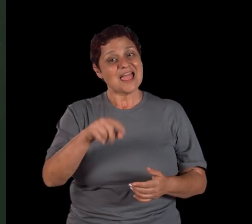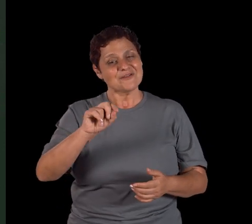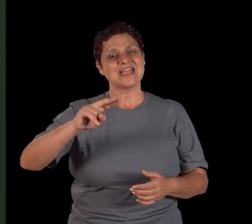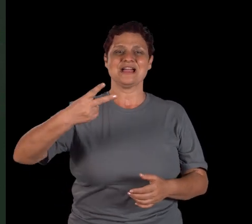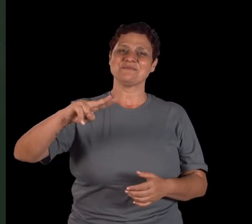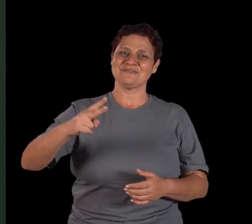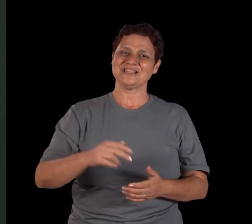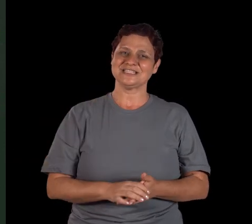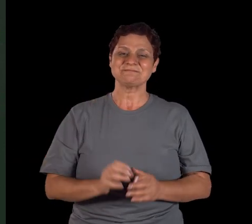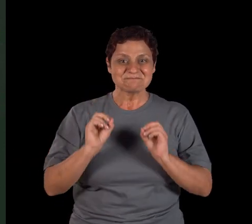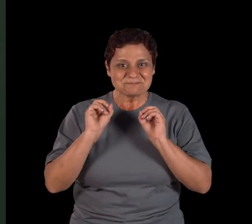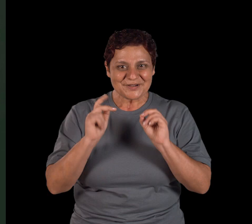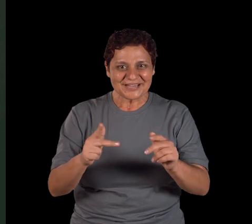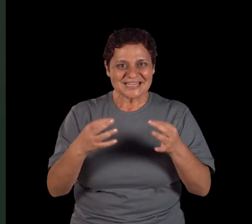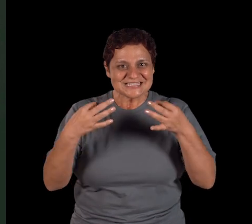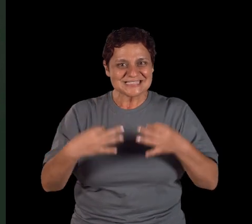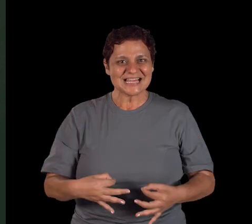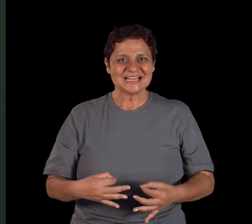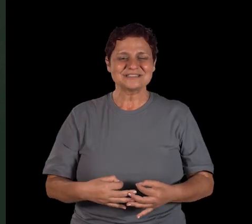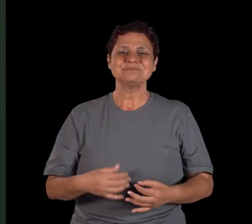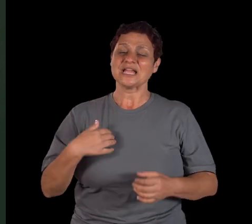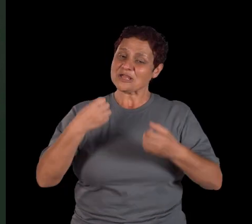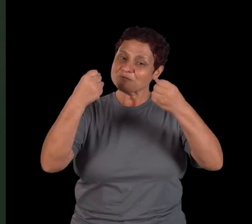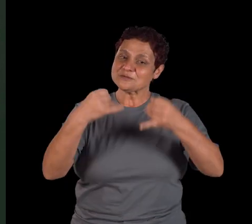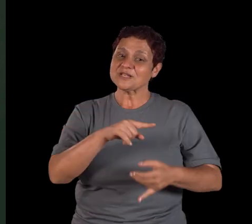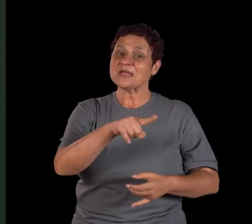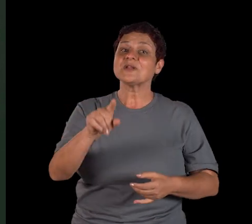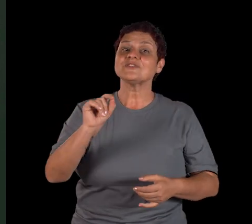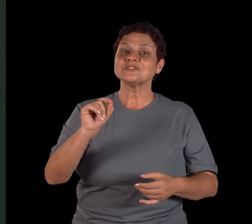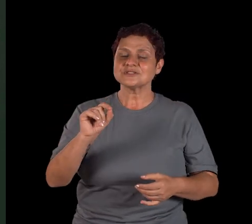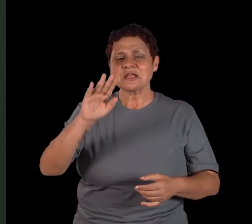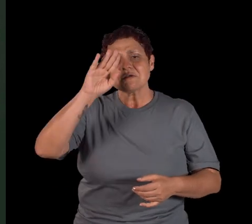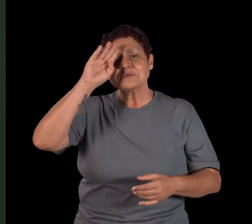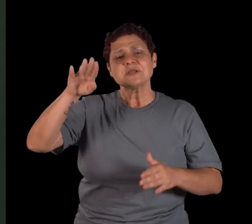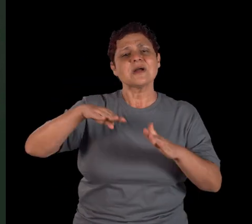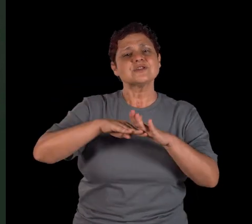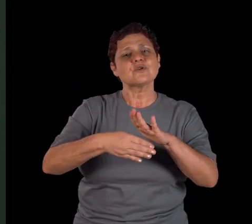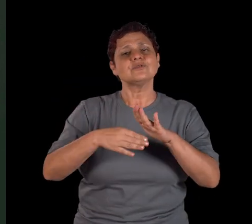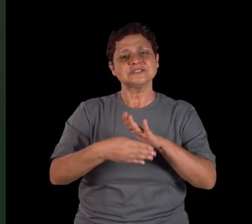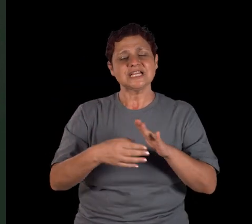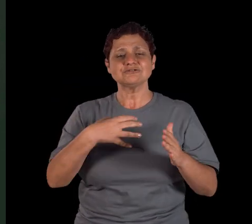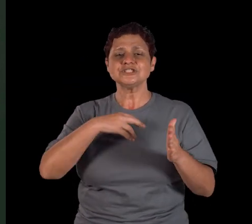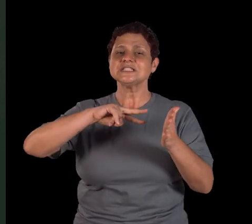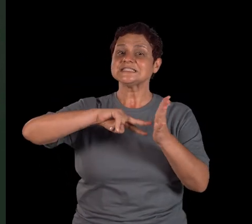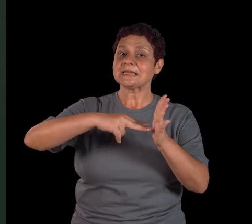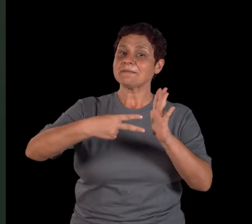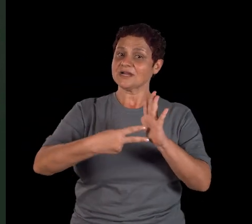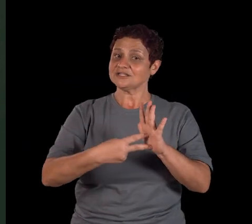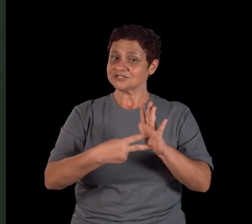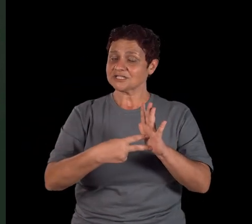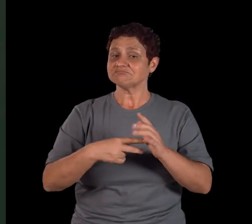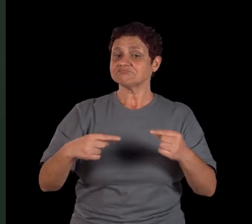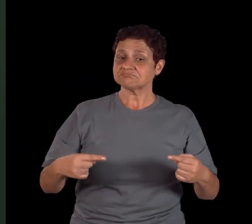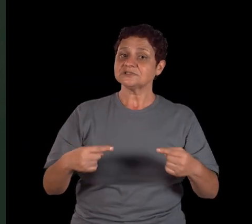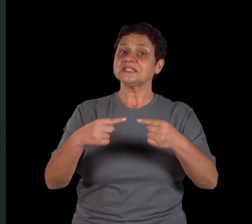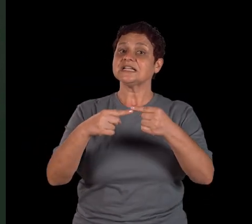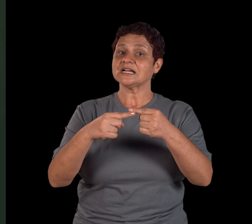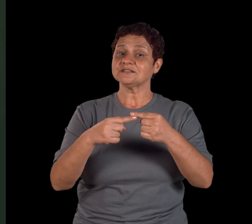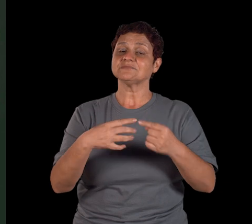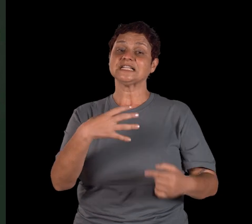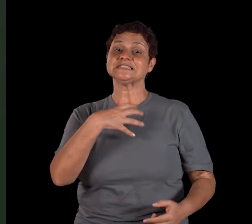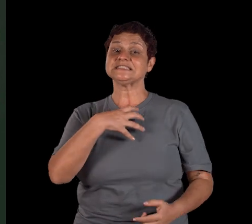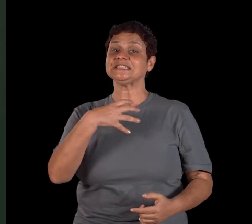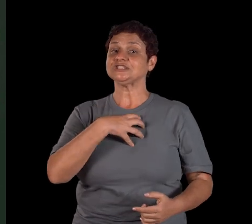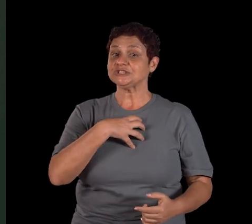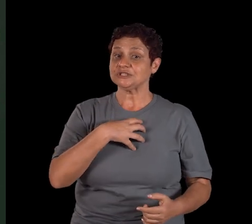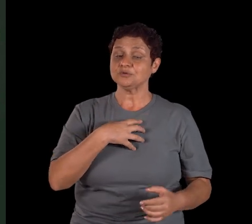da ambiguidade. Certo, pessoas? Eu trabalhei com vocês aqui, então, os principais conceitos de semântica, que é relacionado a